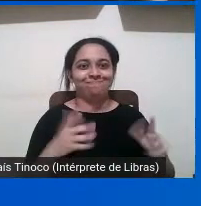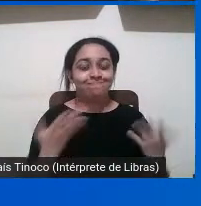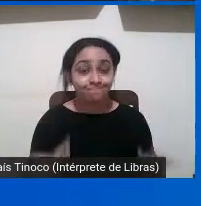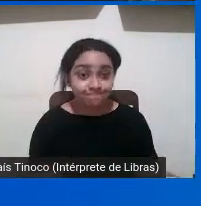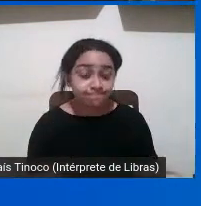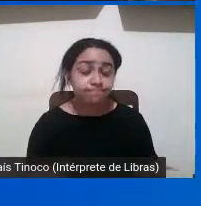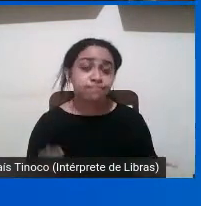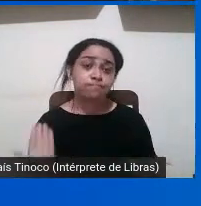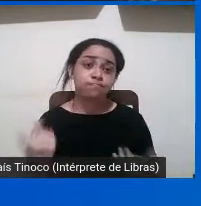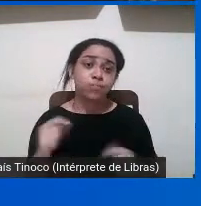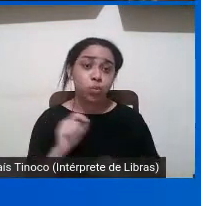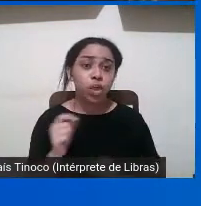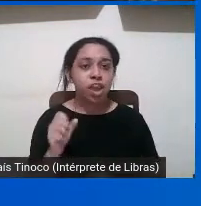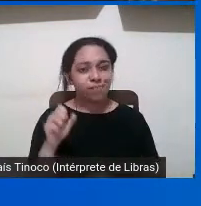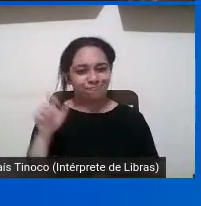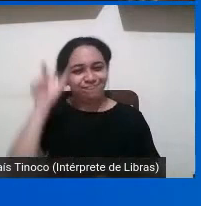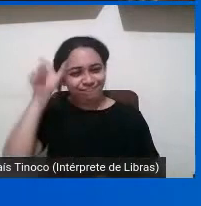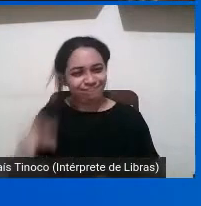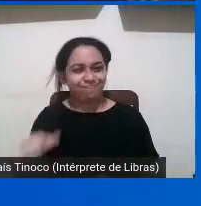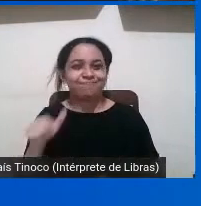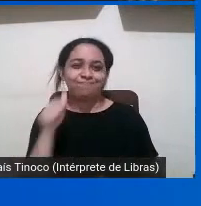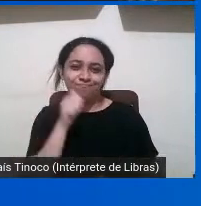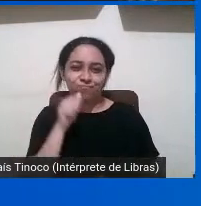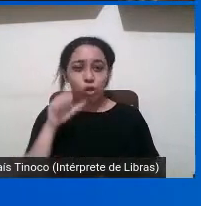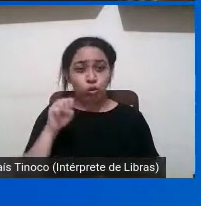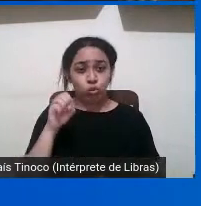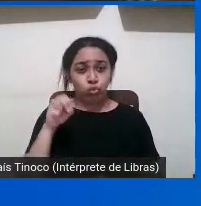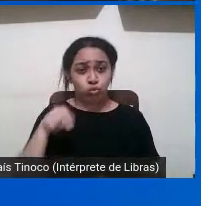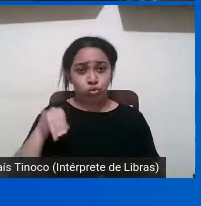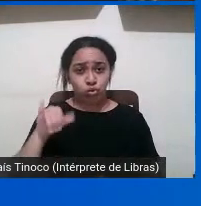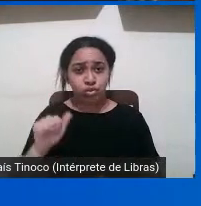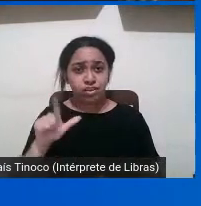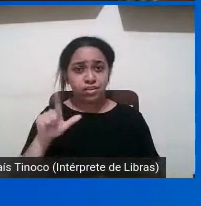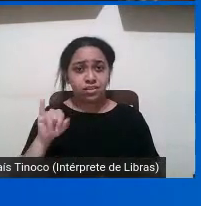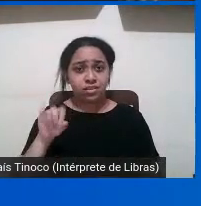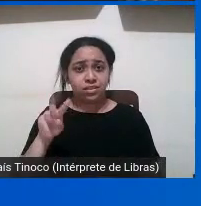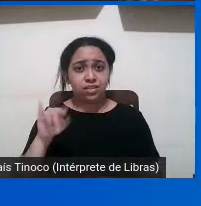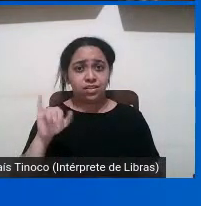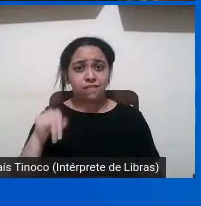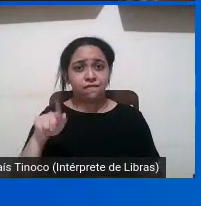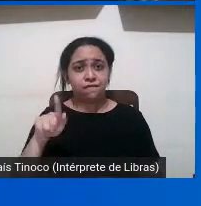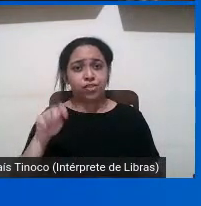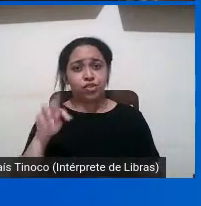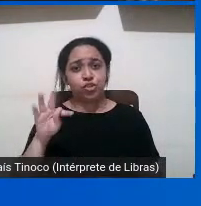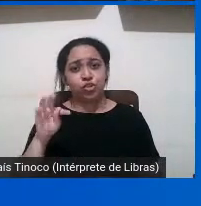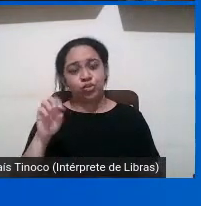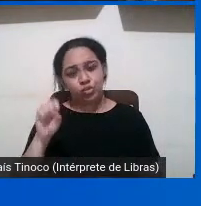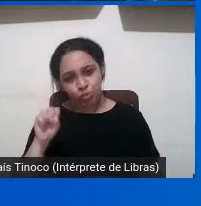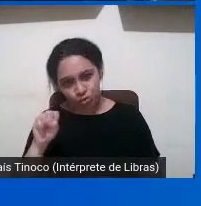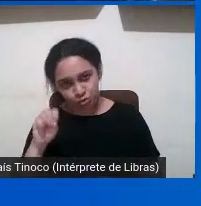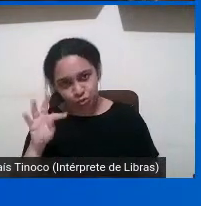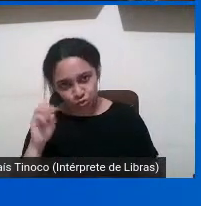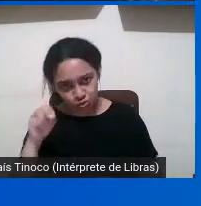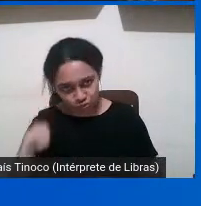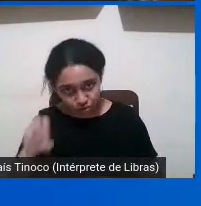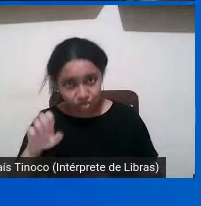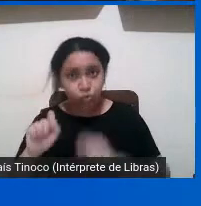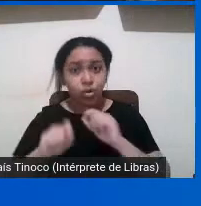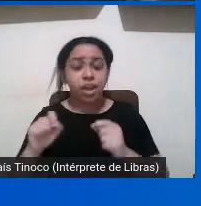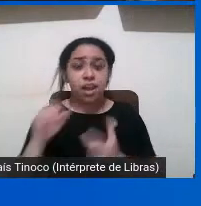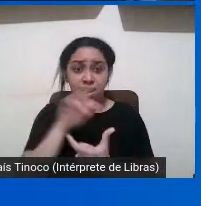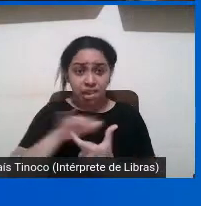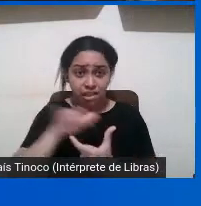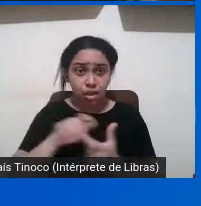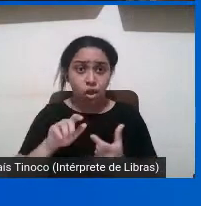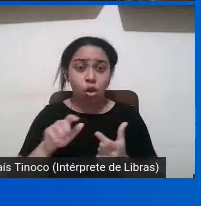partir daí a Sonia livre são nos lembra né que o letramento é portanto um conjunto de habilidades básicas